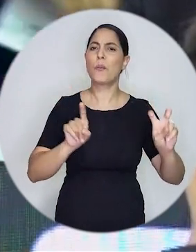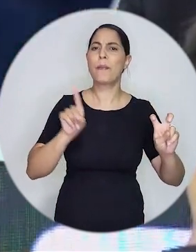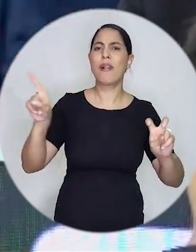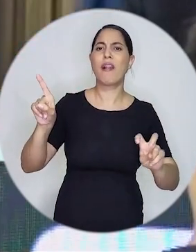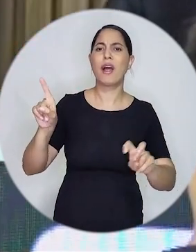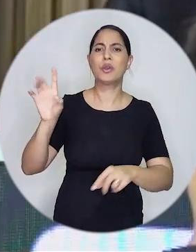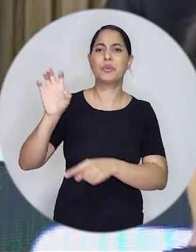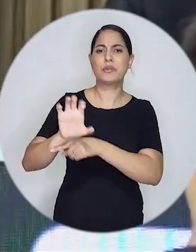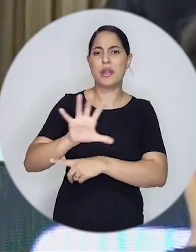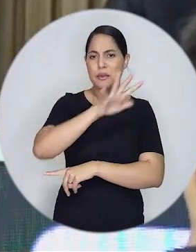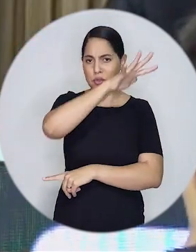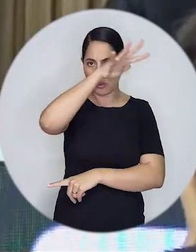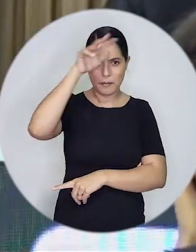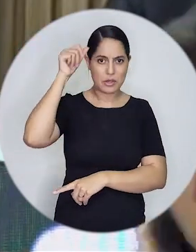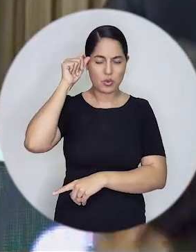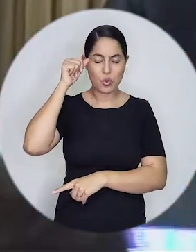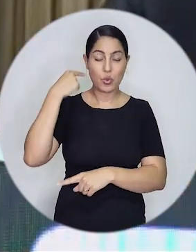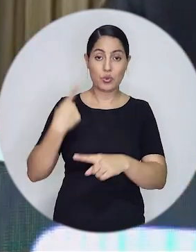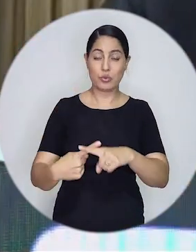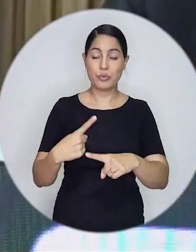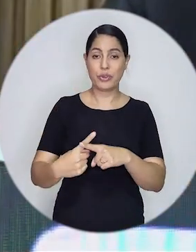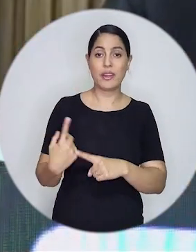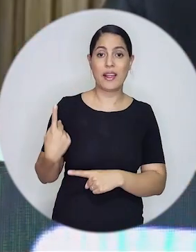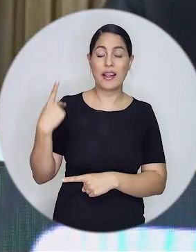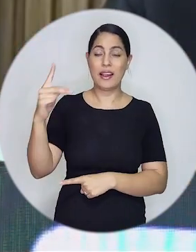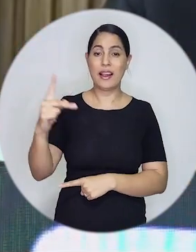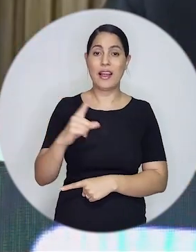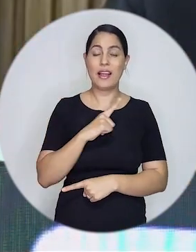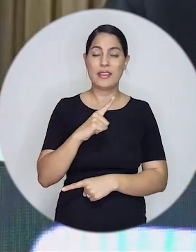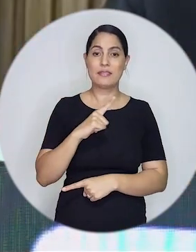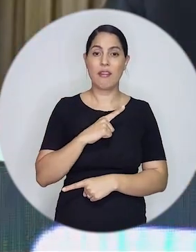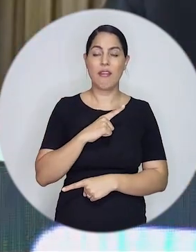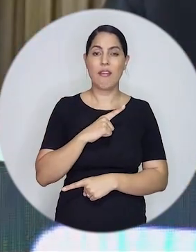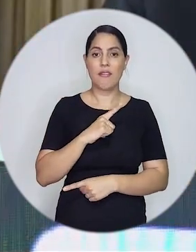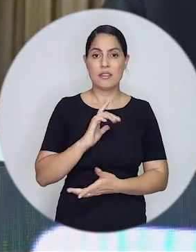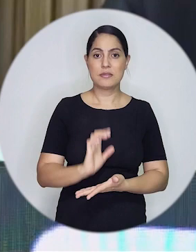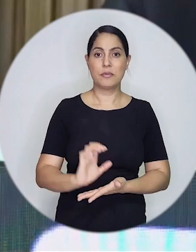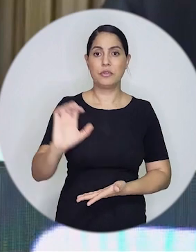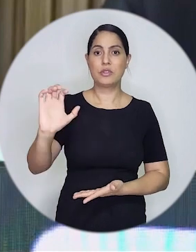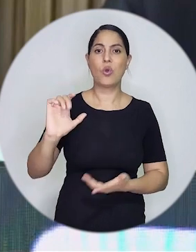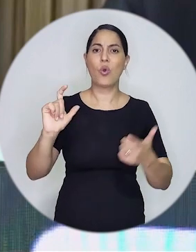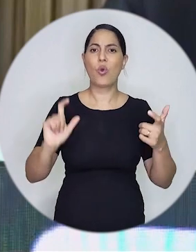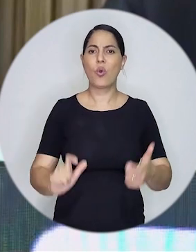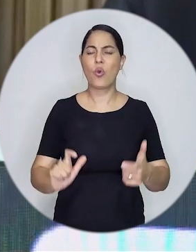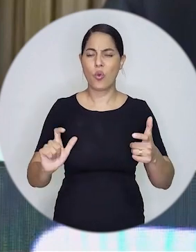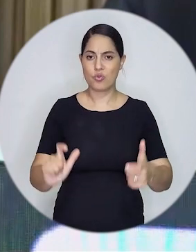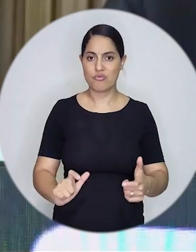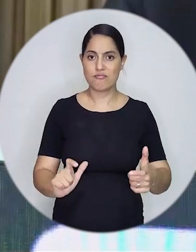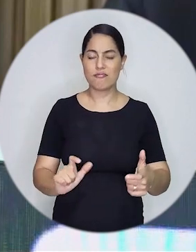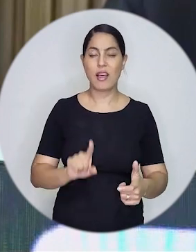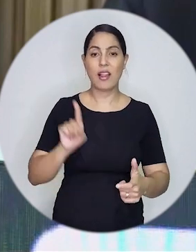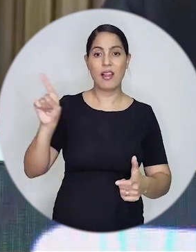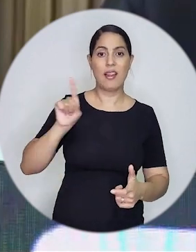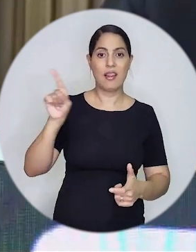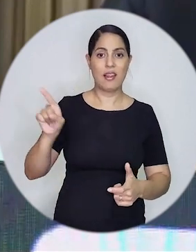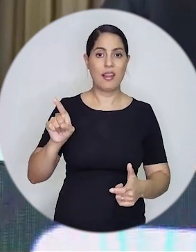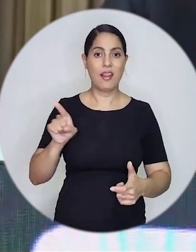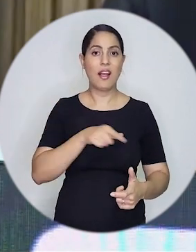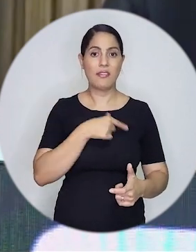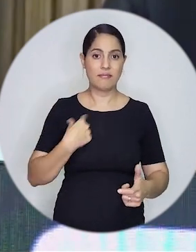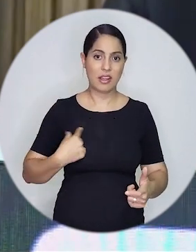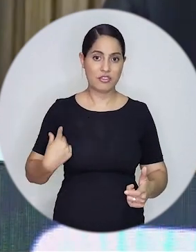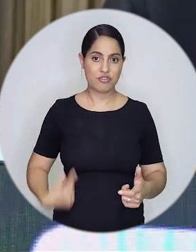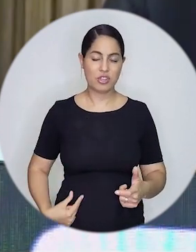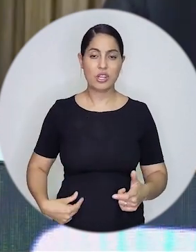Grosso, o nosso principal parceiro comercial da exportação de commodities, do produto do agronegócio, é a China, o nosso principal